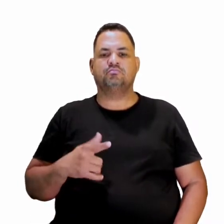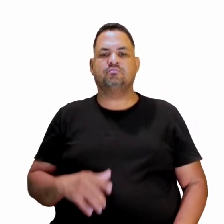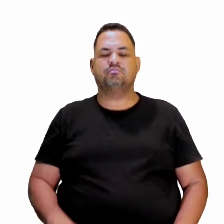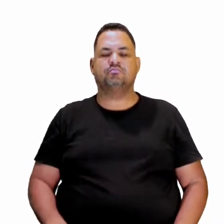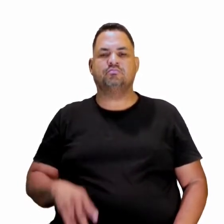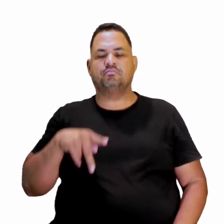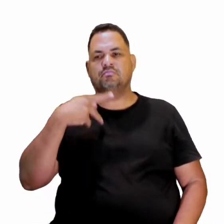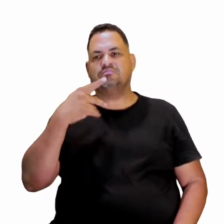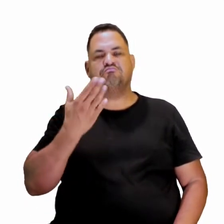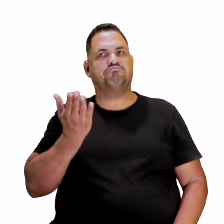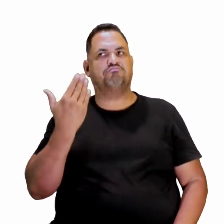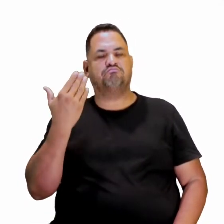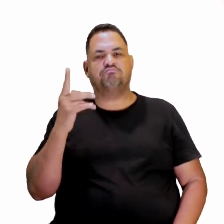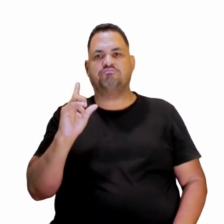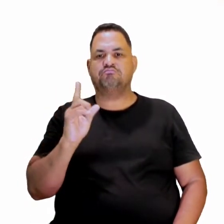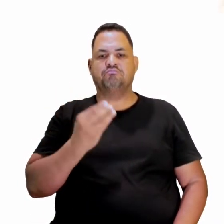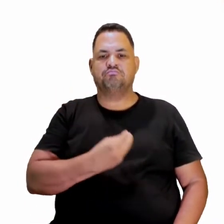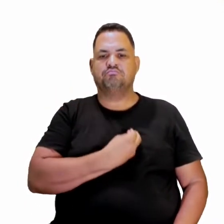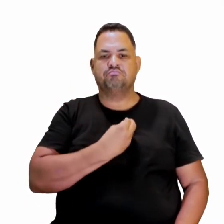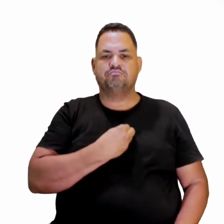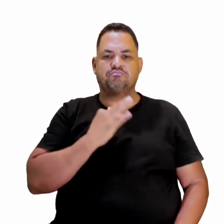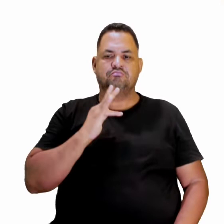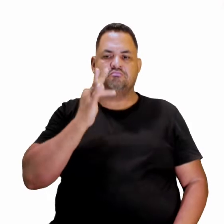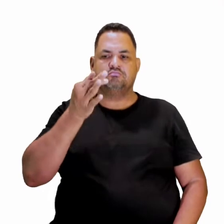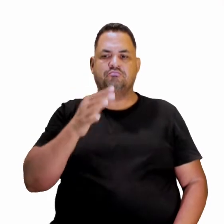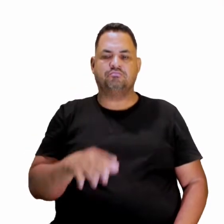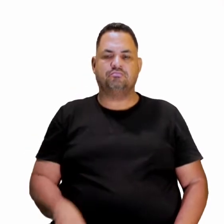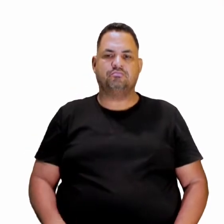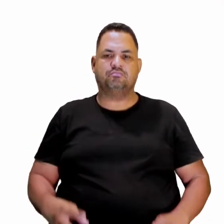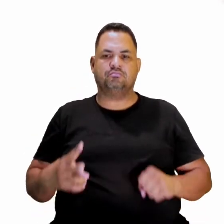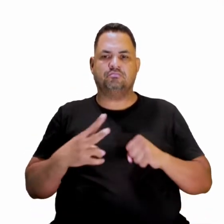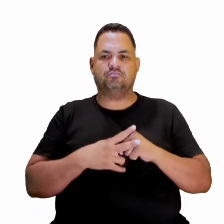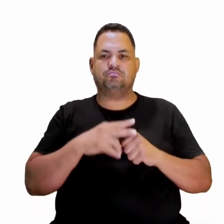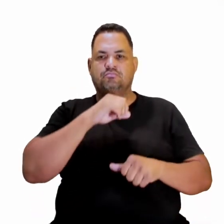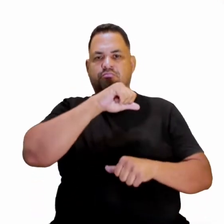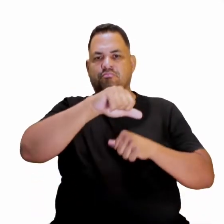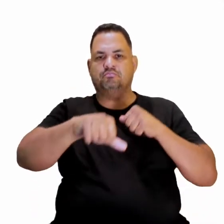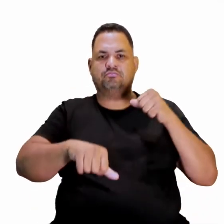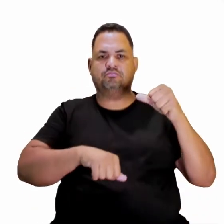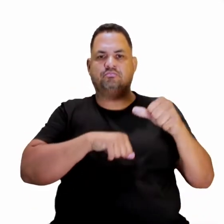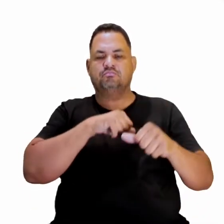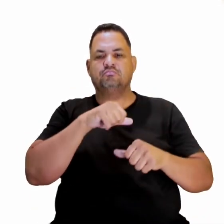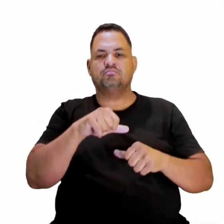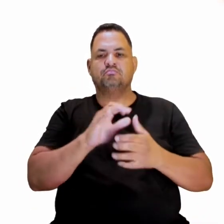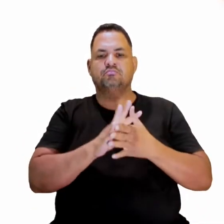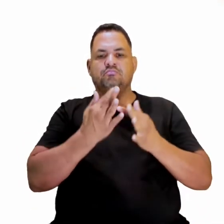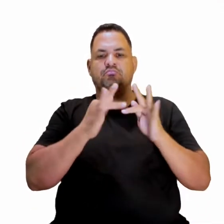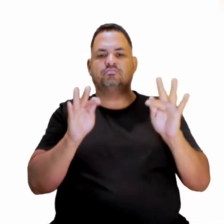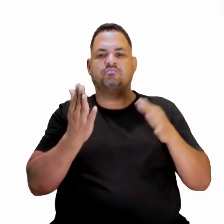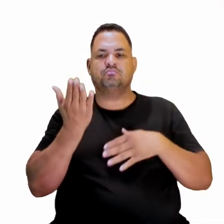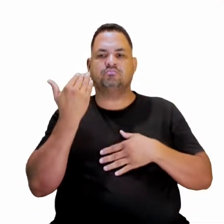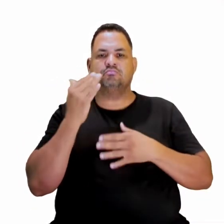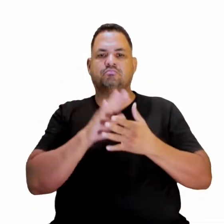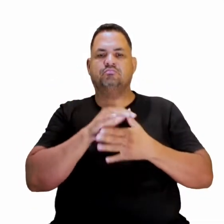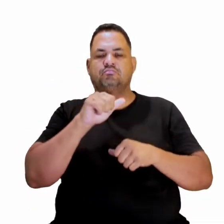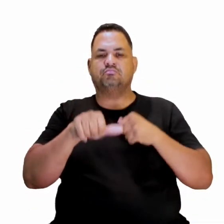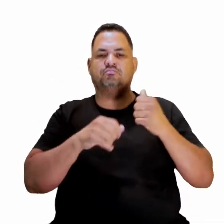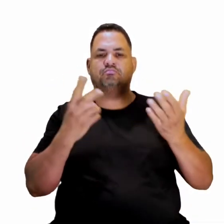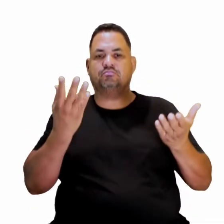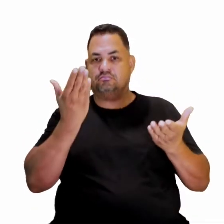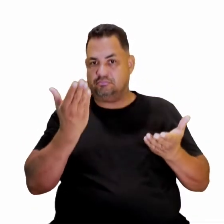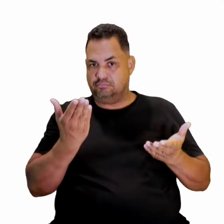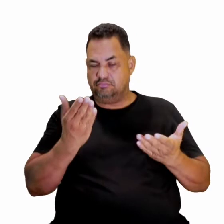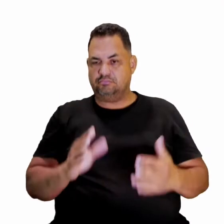conjugação, não está no passado, no presente e no futuro. Daí o verbo passa para cá numa frase no passado, olha a mudança que